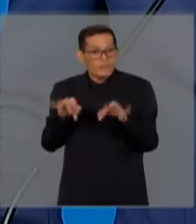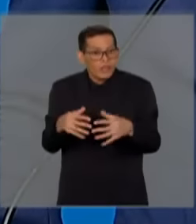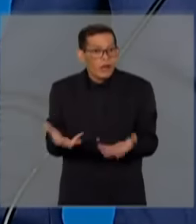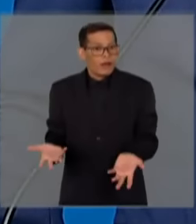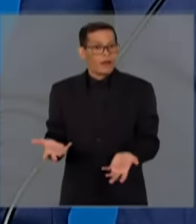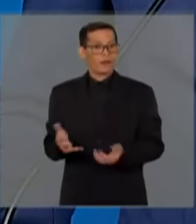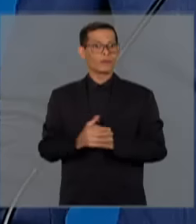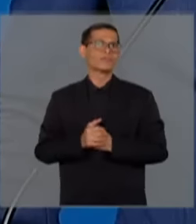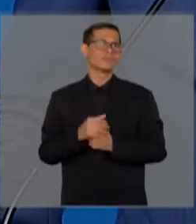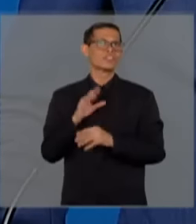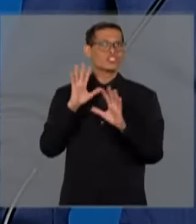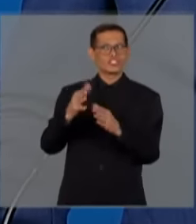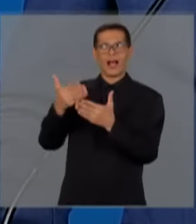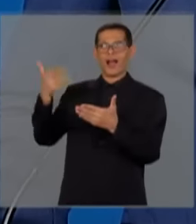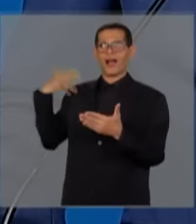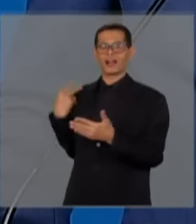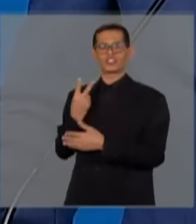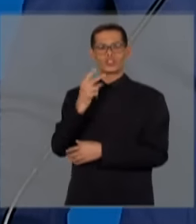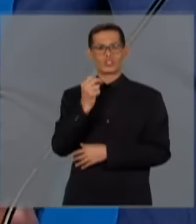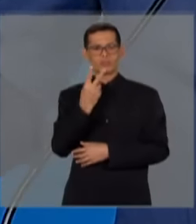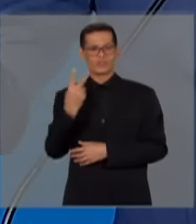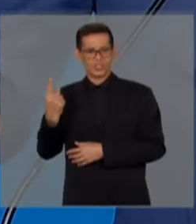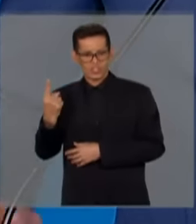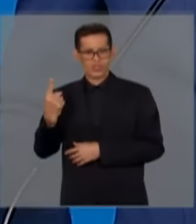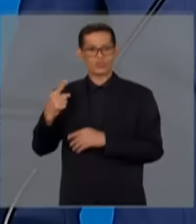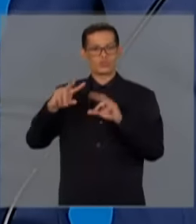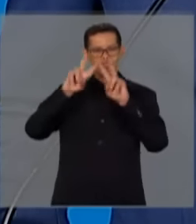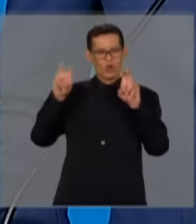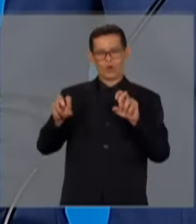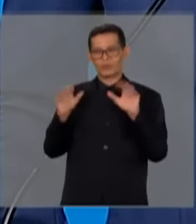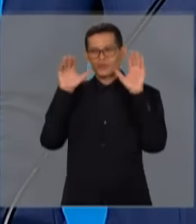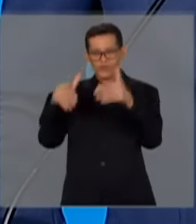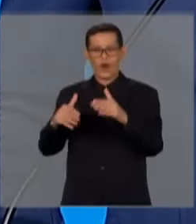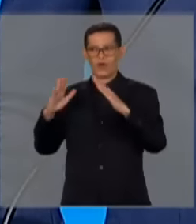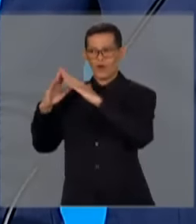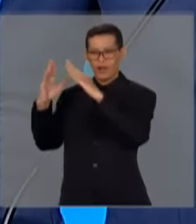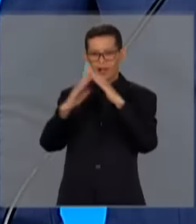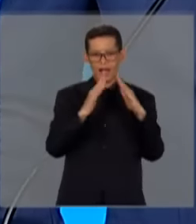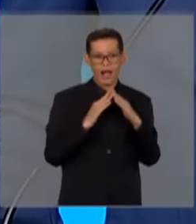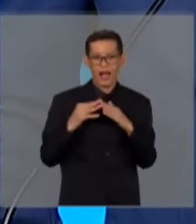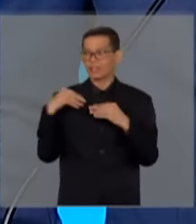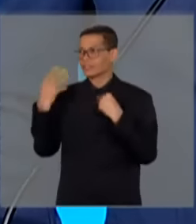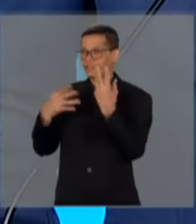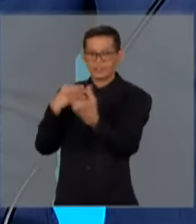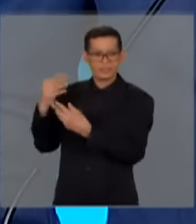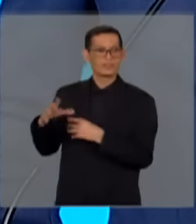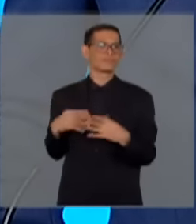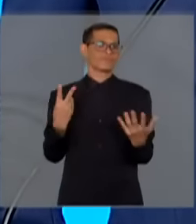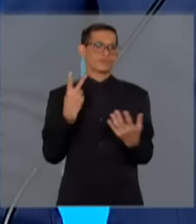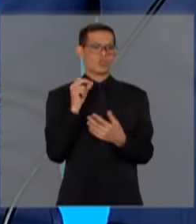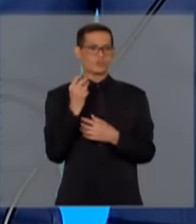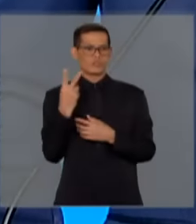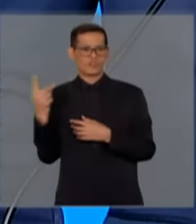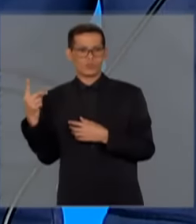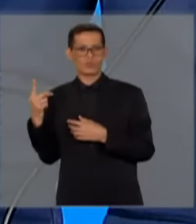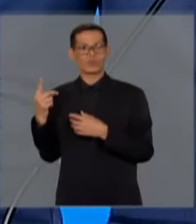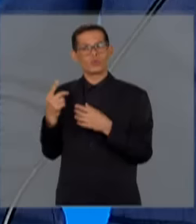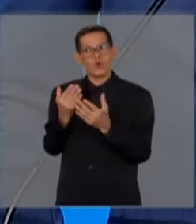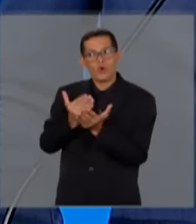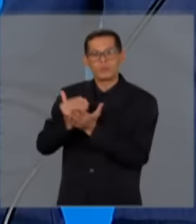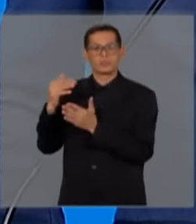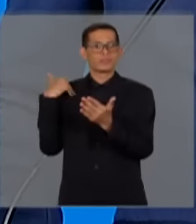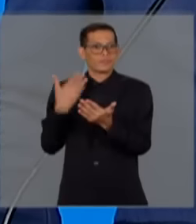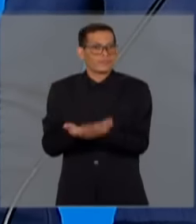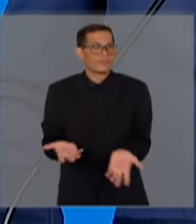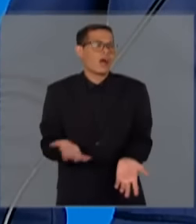da história da cidade começou em 21 maior programa habitacional começou em 21 desde o nosso início Então Guilherme é muito triste agora é ruim a